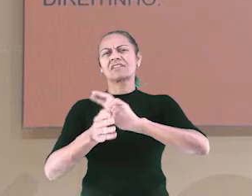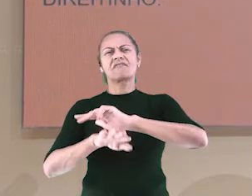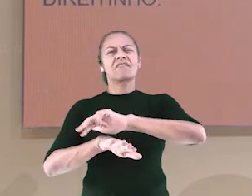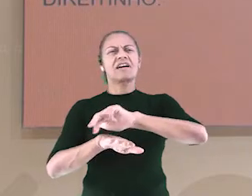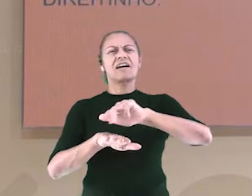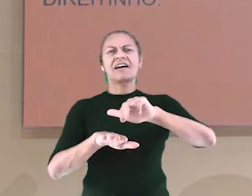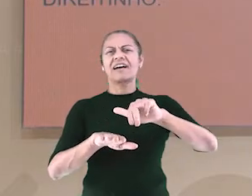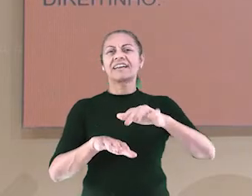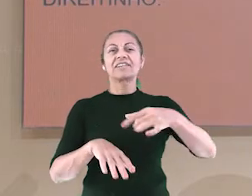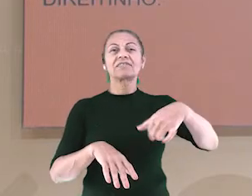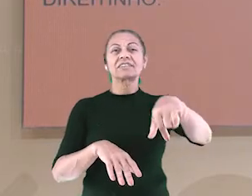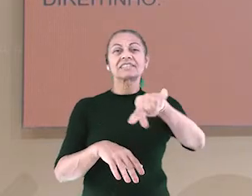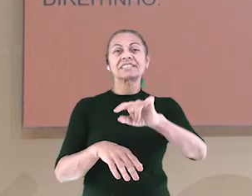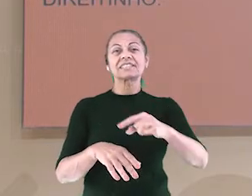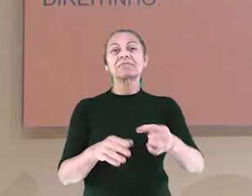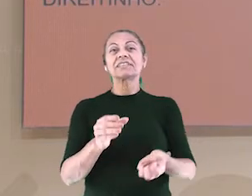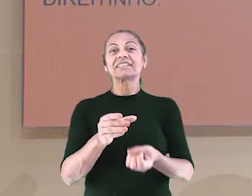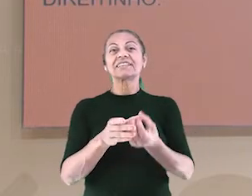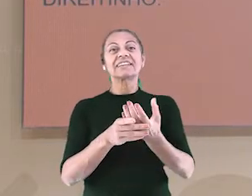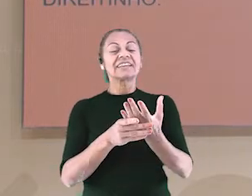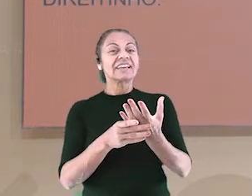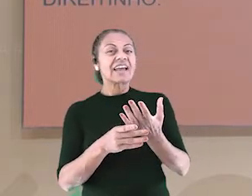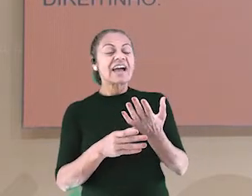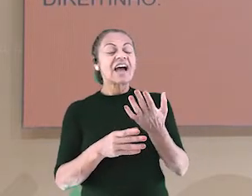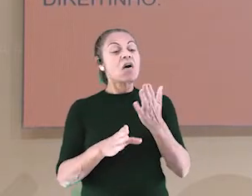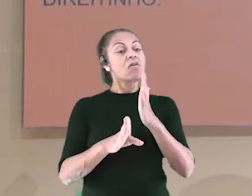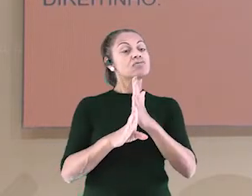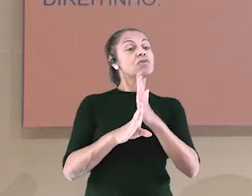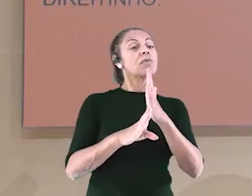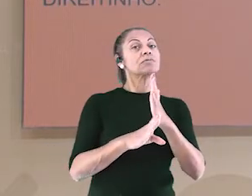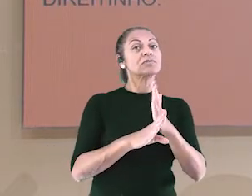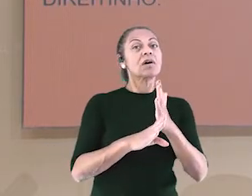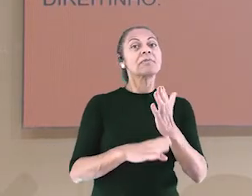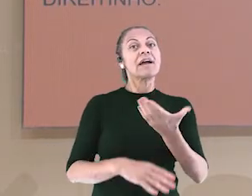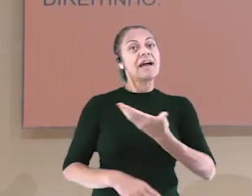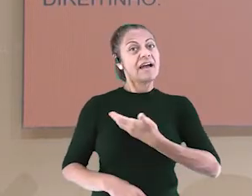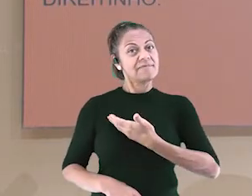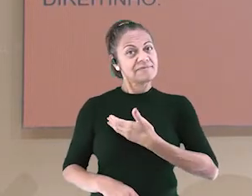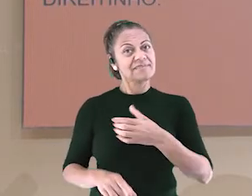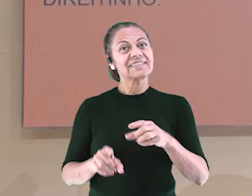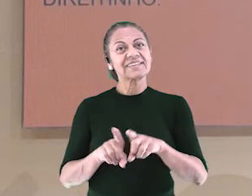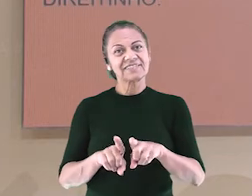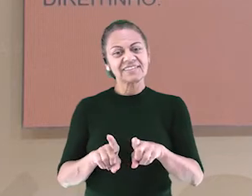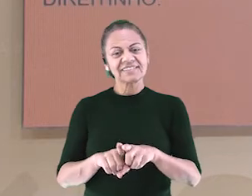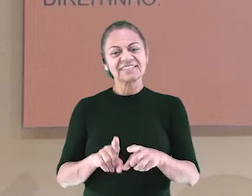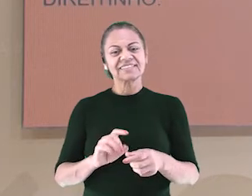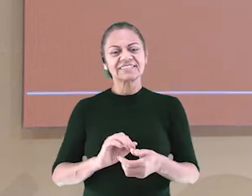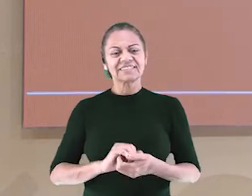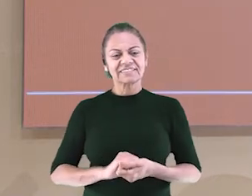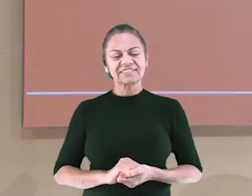criar um monte de adivinhações. Você também pode desafiar seus amigos.